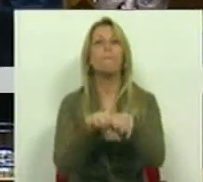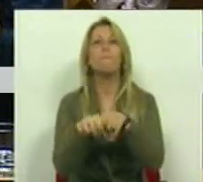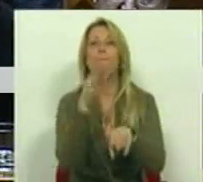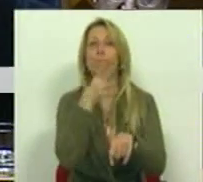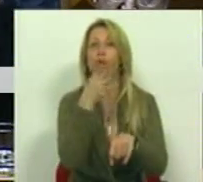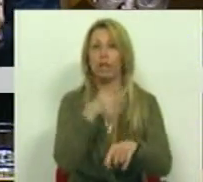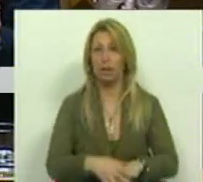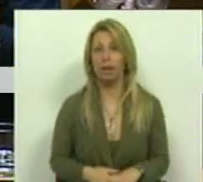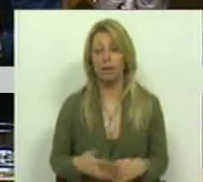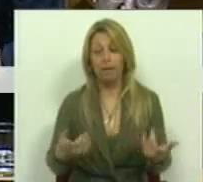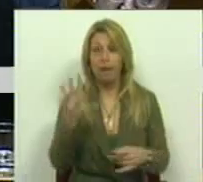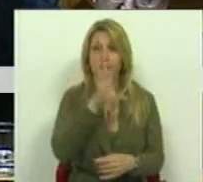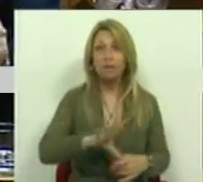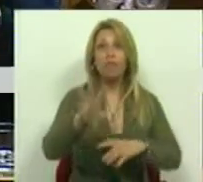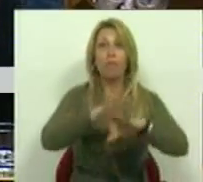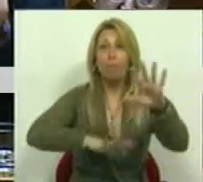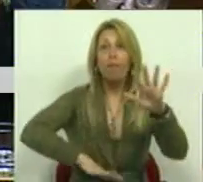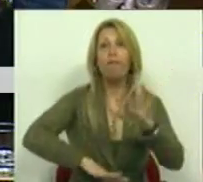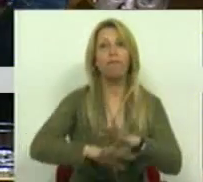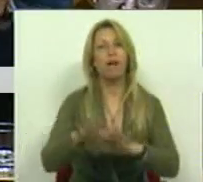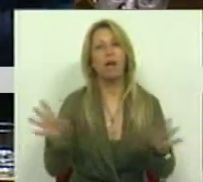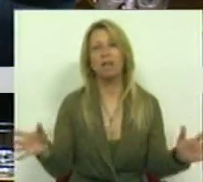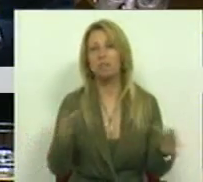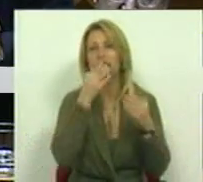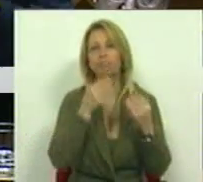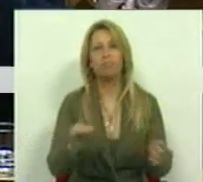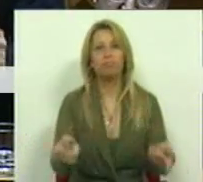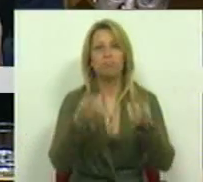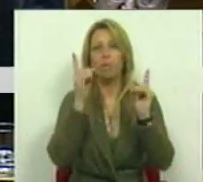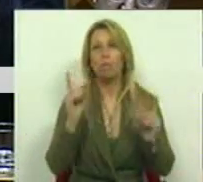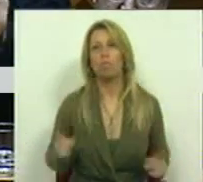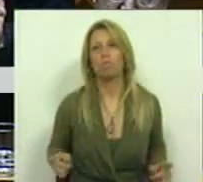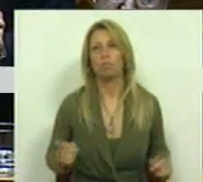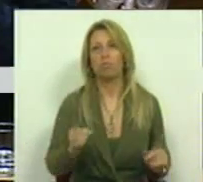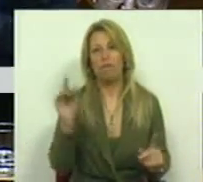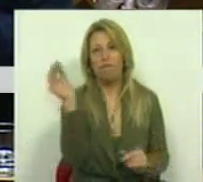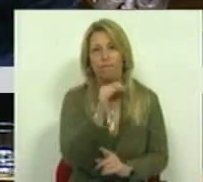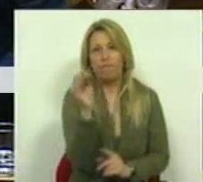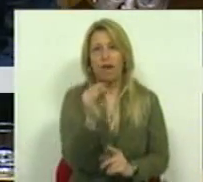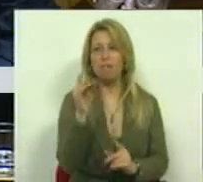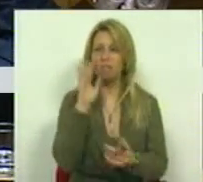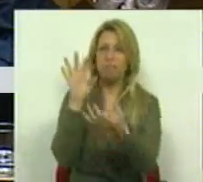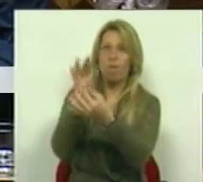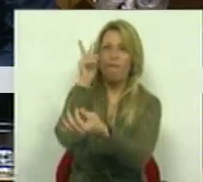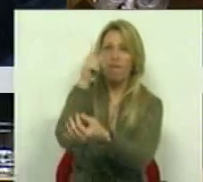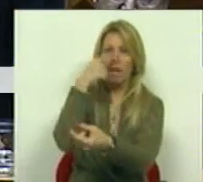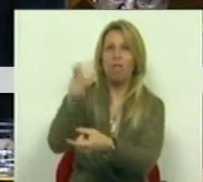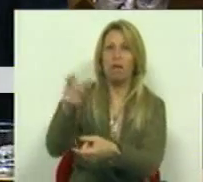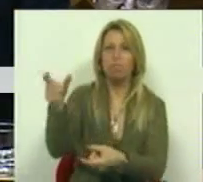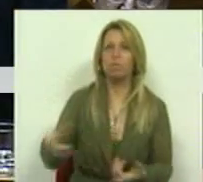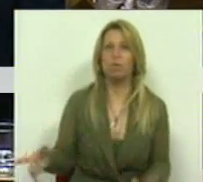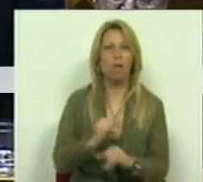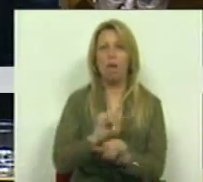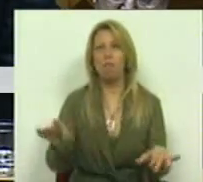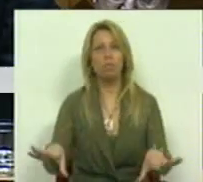esta forma de proceder, cinicamente, em relação à vida das pessoas, que não é aceitável,